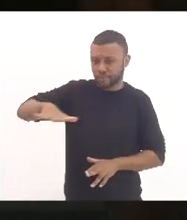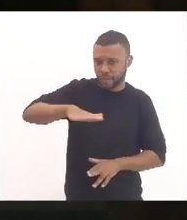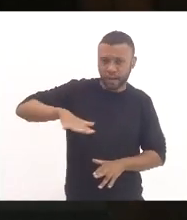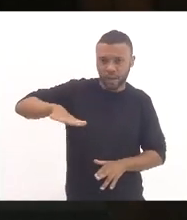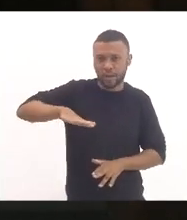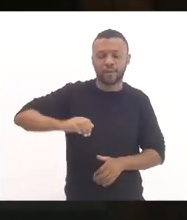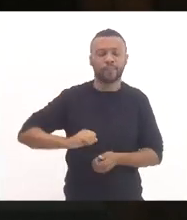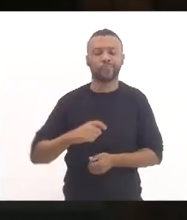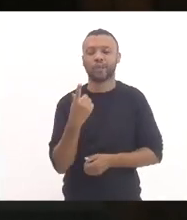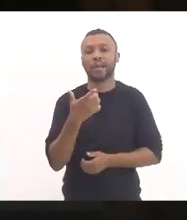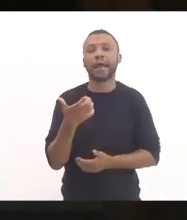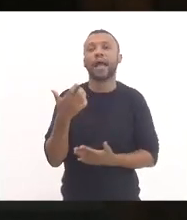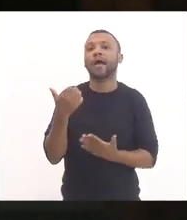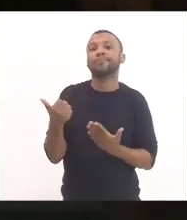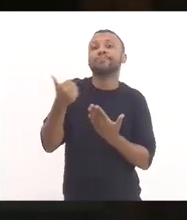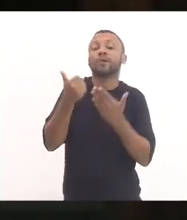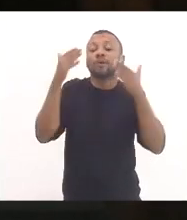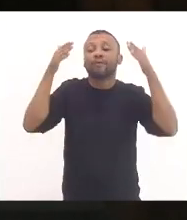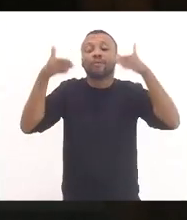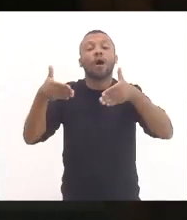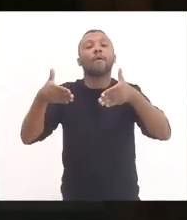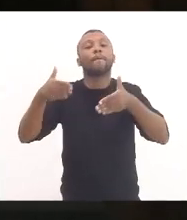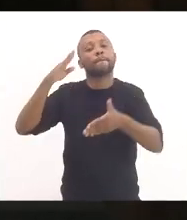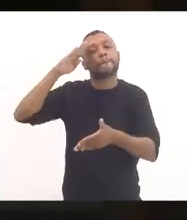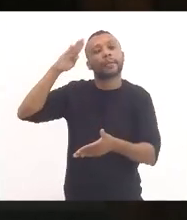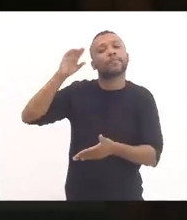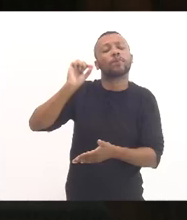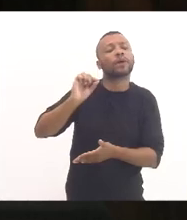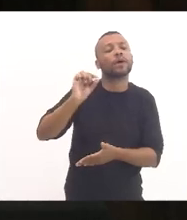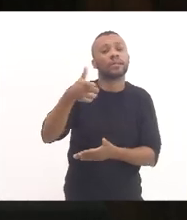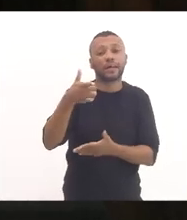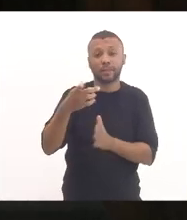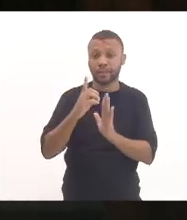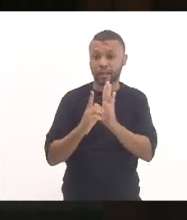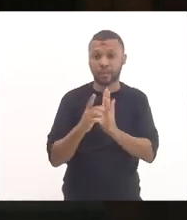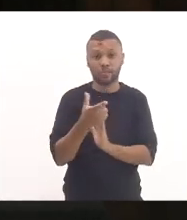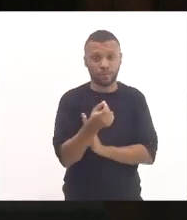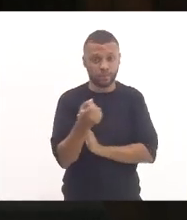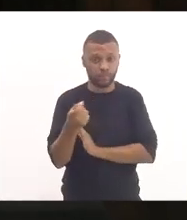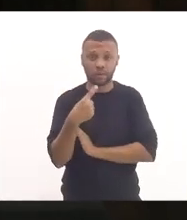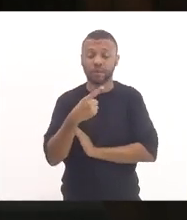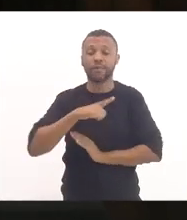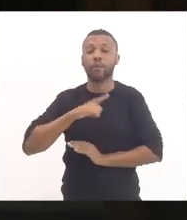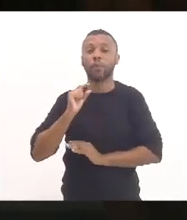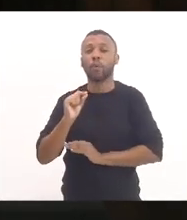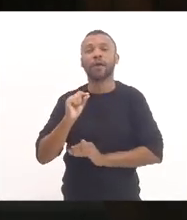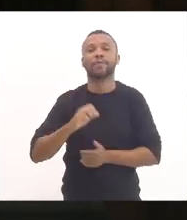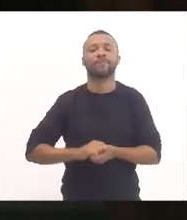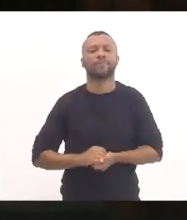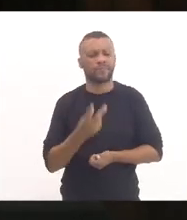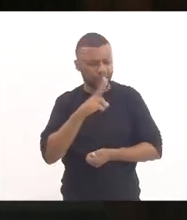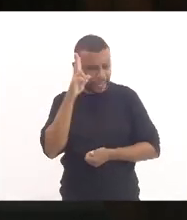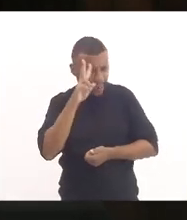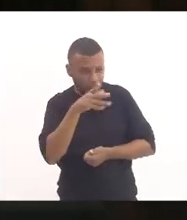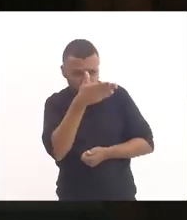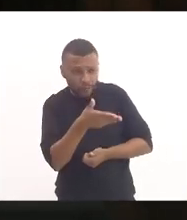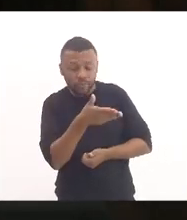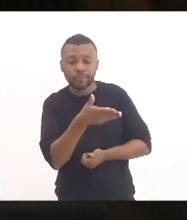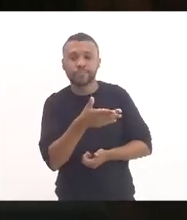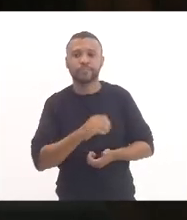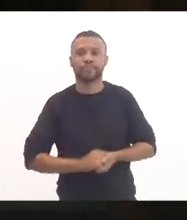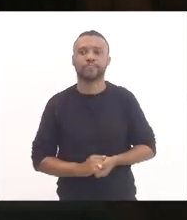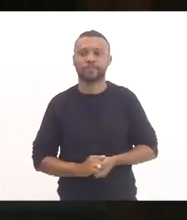que é que se privilegia é hoje já é a partir desse daquela 2020 que eu tive nós tivemos Deputado Marcio Roberto lembra disso vossa